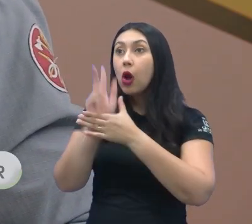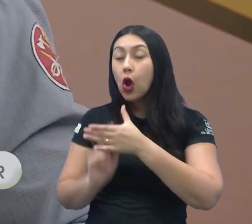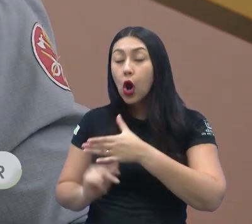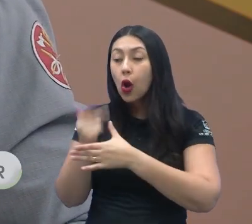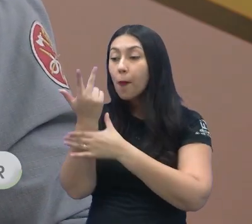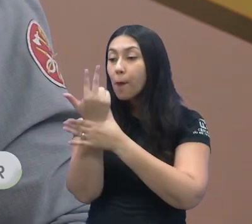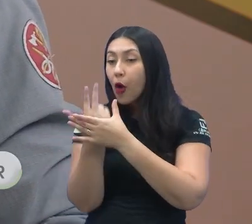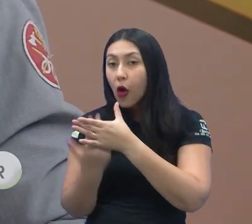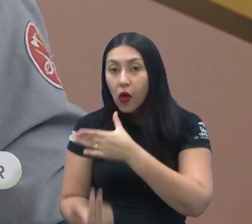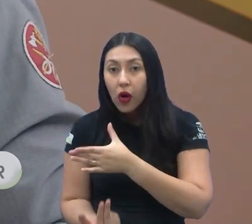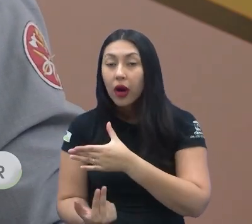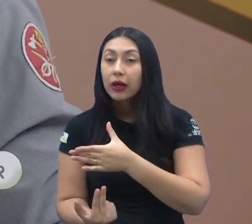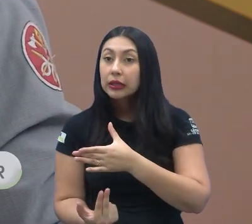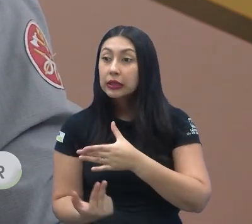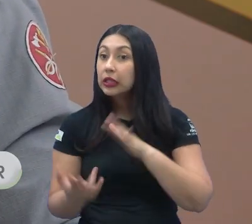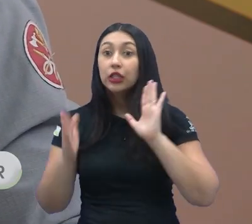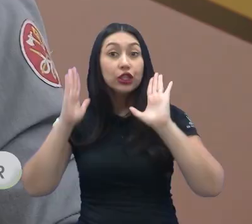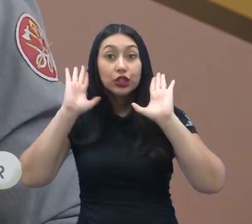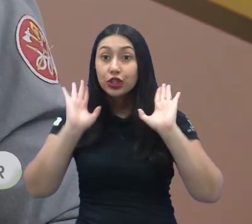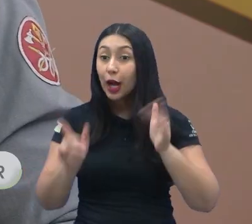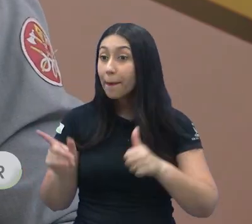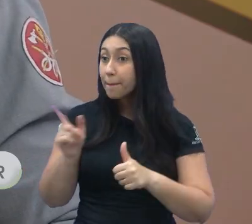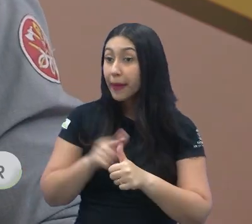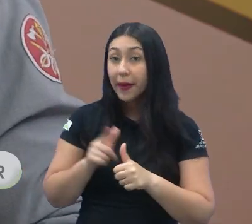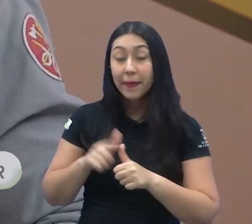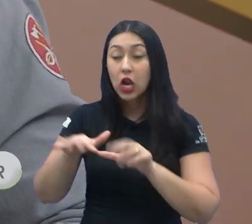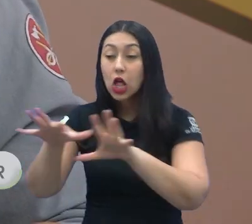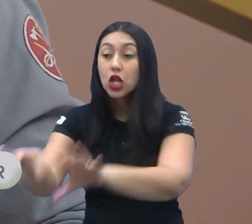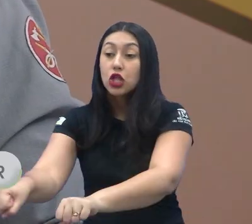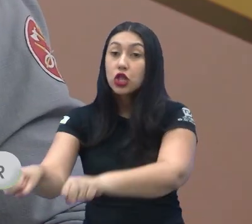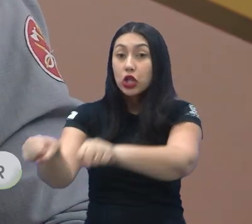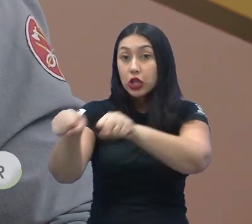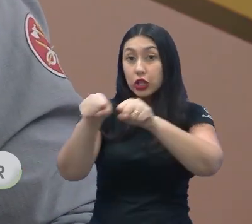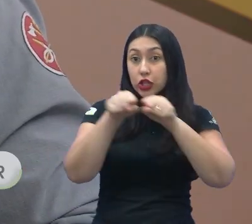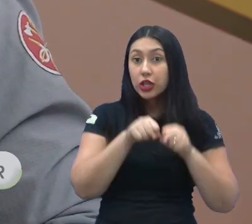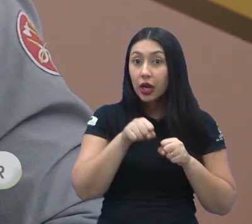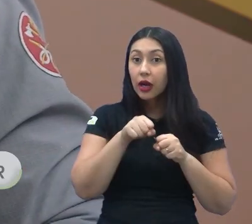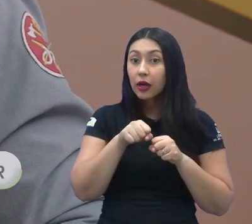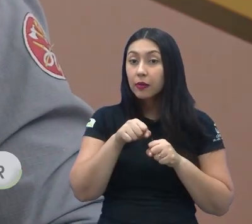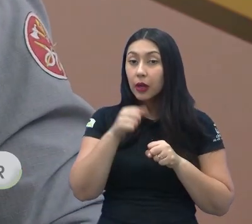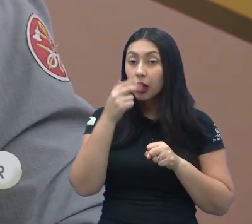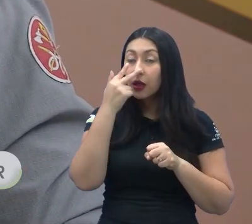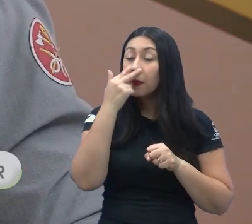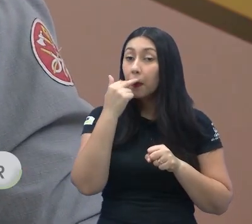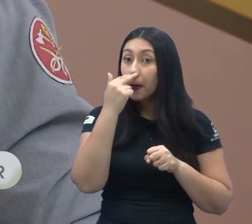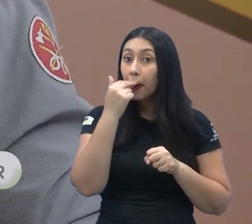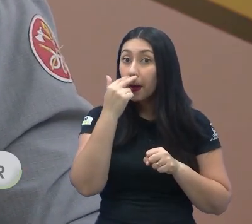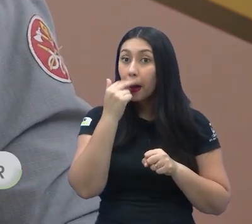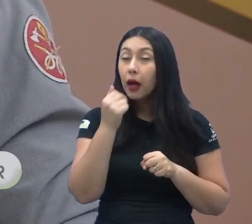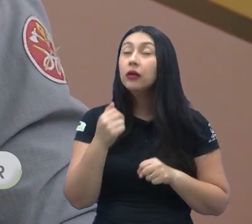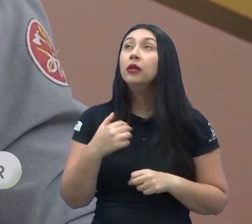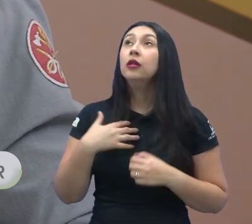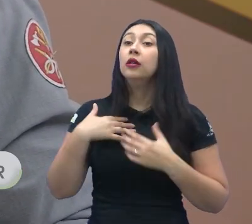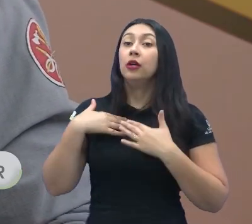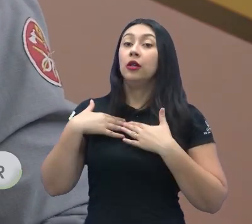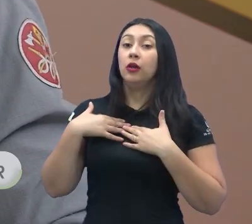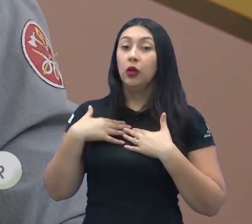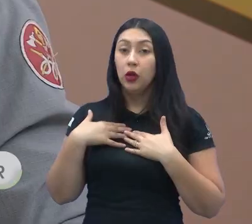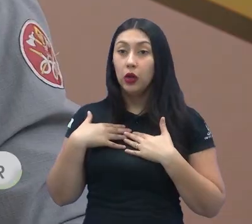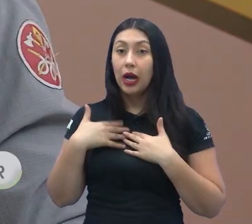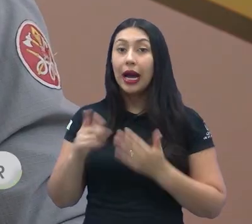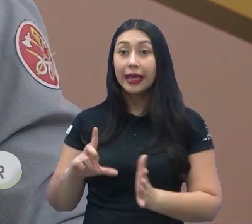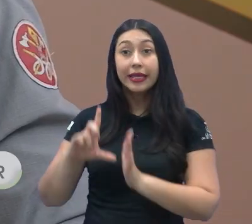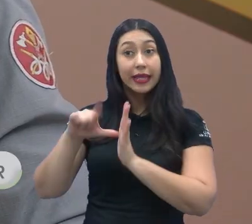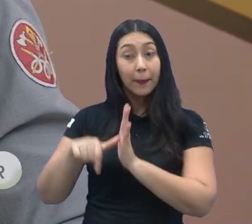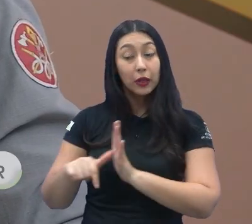meio líquido, do mar, do rio, que seja, né? Deixar as vias aéreas dela fora do meio líquido. Depois disso, já de imediato,